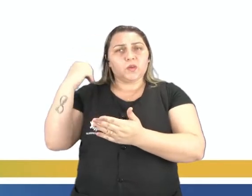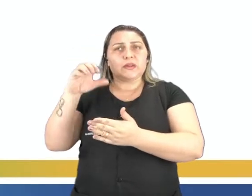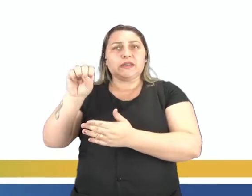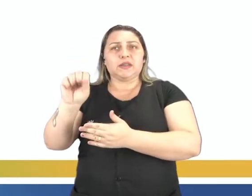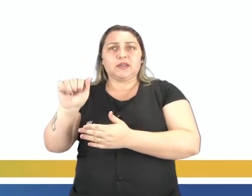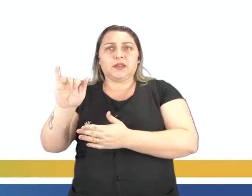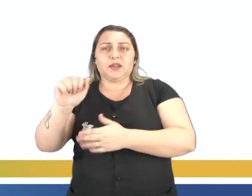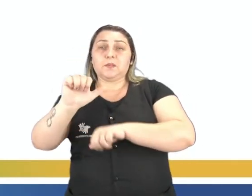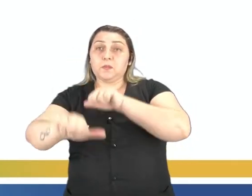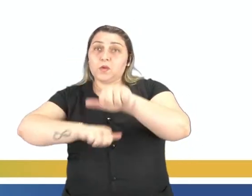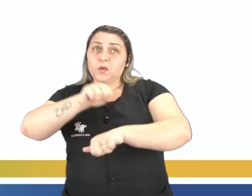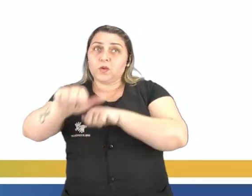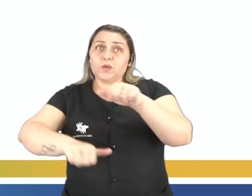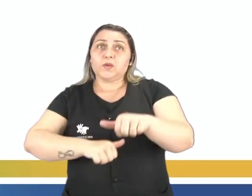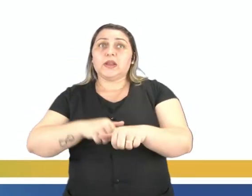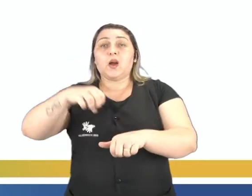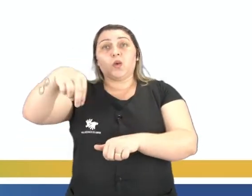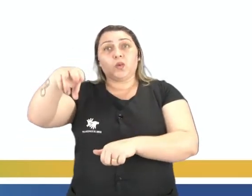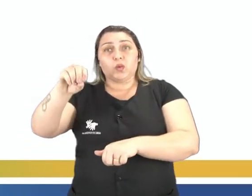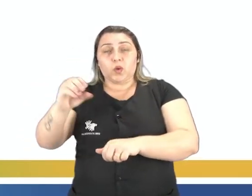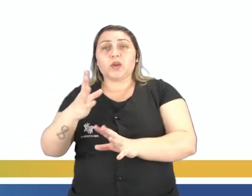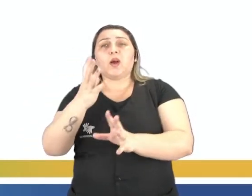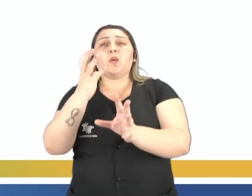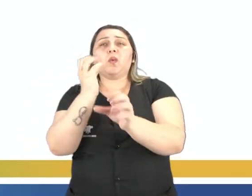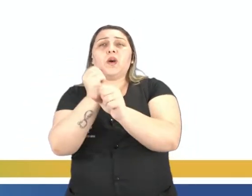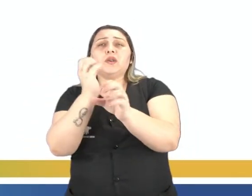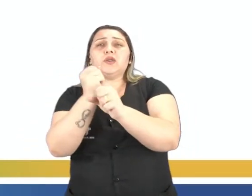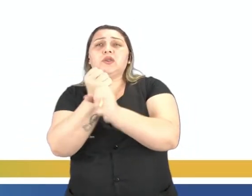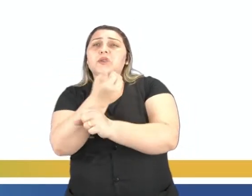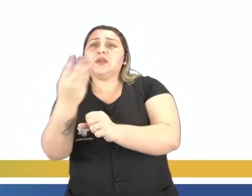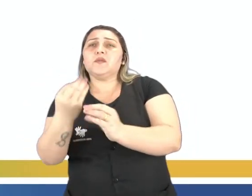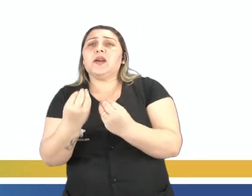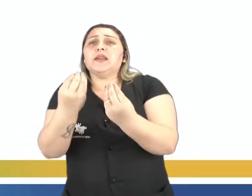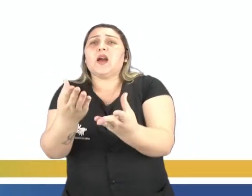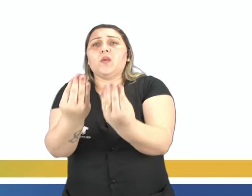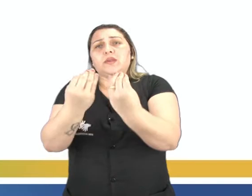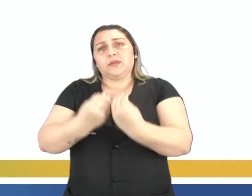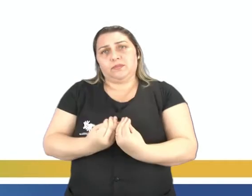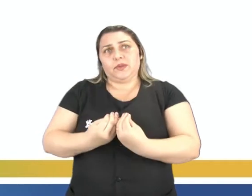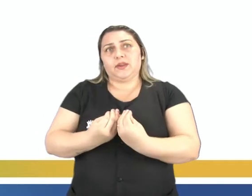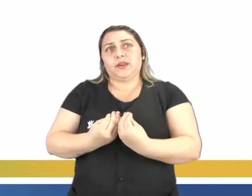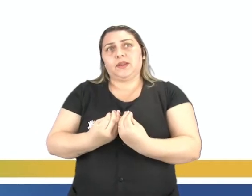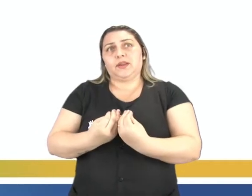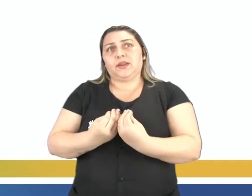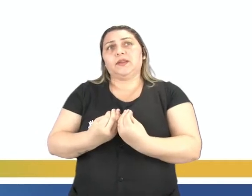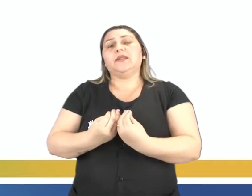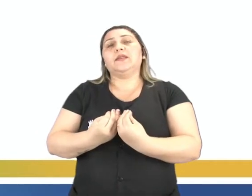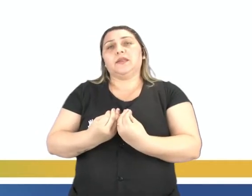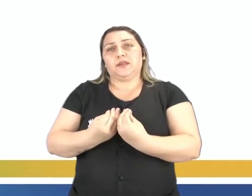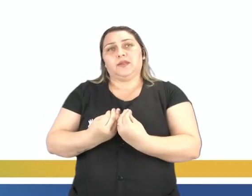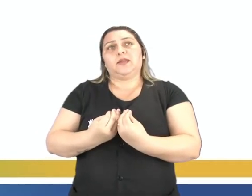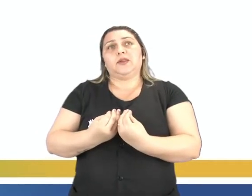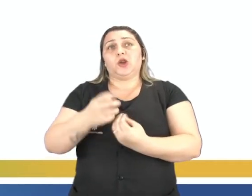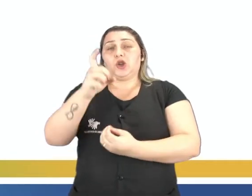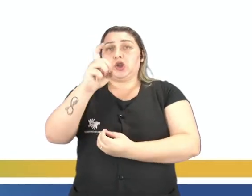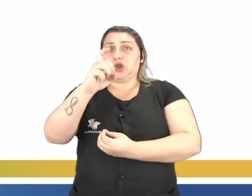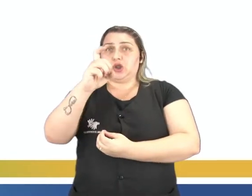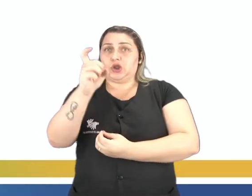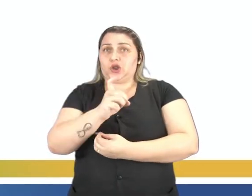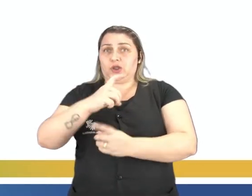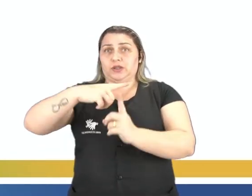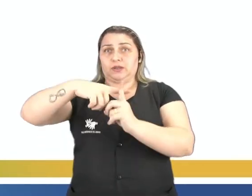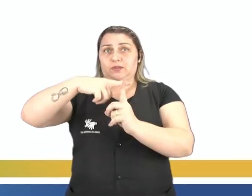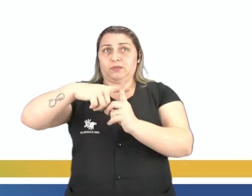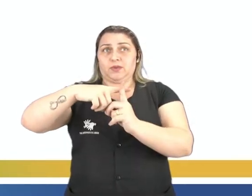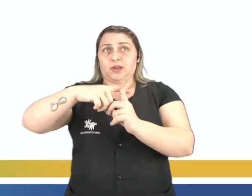que transformar o NOx, ou a quantidade de elétrons que ele vai doar ou receber, em índice. Então, aqui a gente tem X